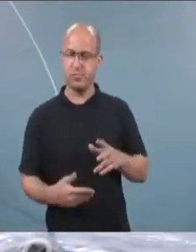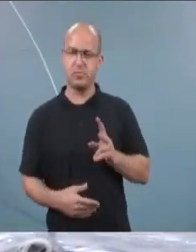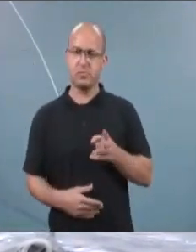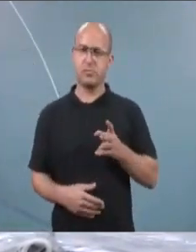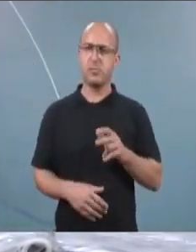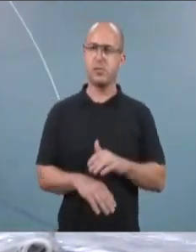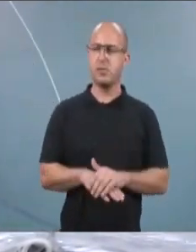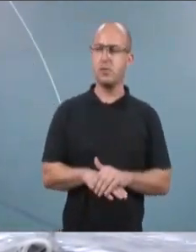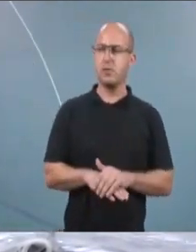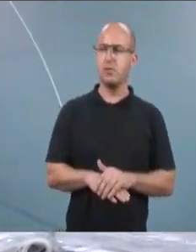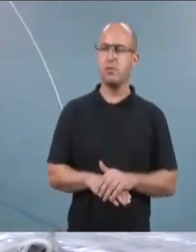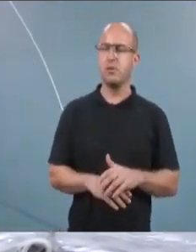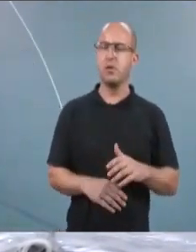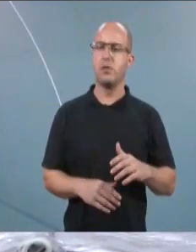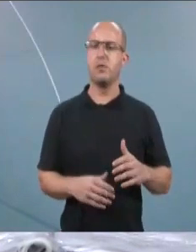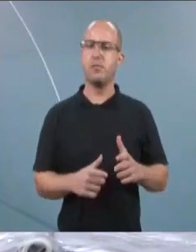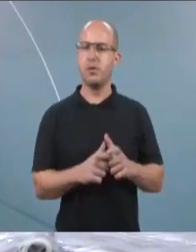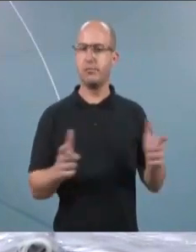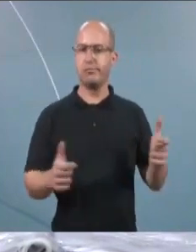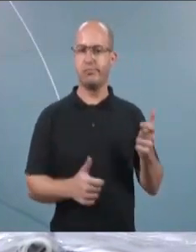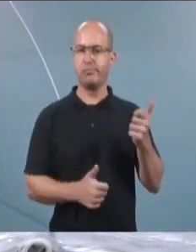393/2021 do